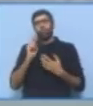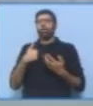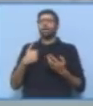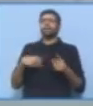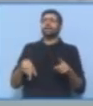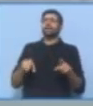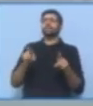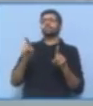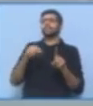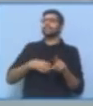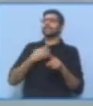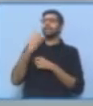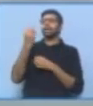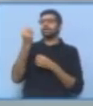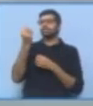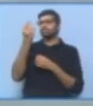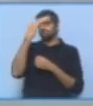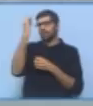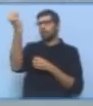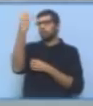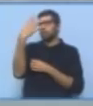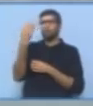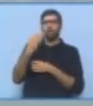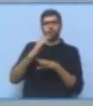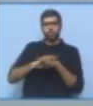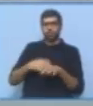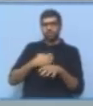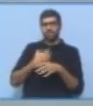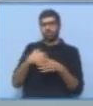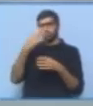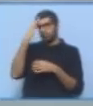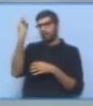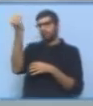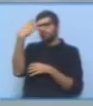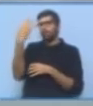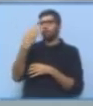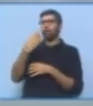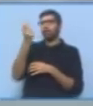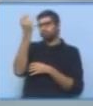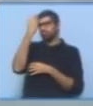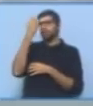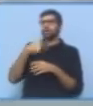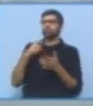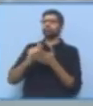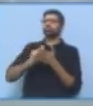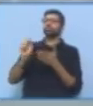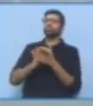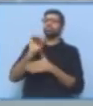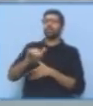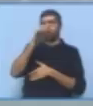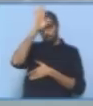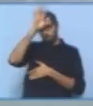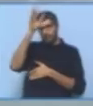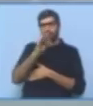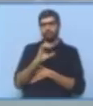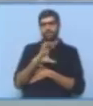mas de iluminação, porque hoje sei que foi uma iluminação que eu tive, precisamente, o escrever ao Papa Francisco. Obviamente, na altura,